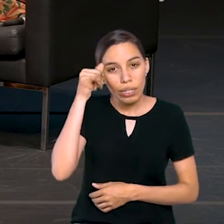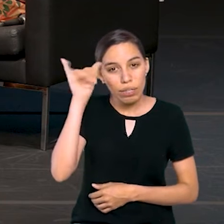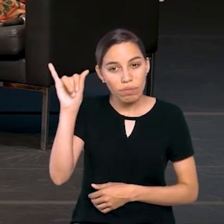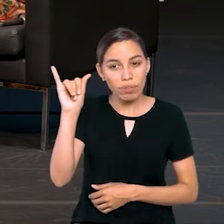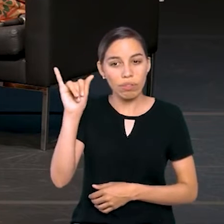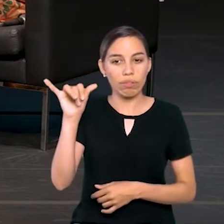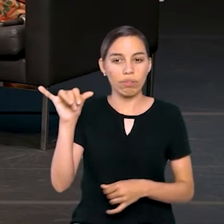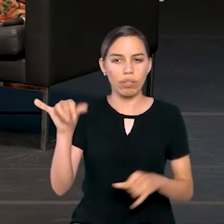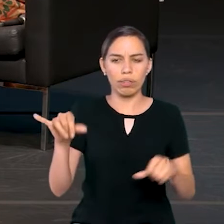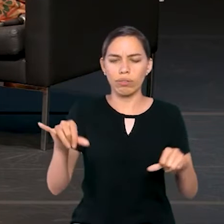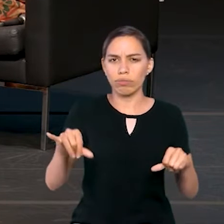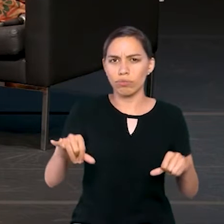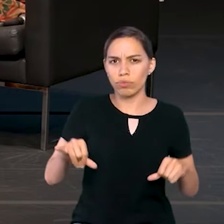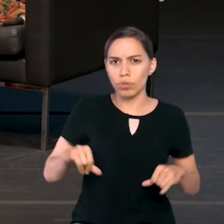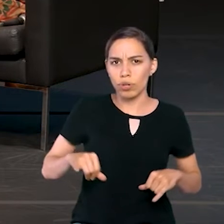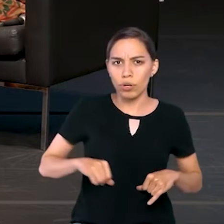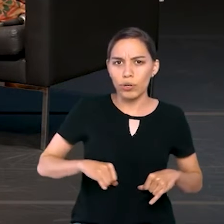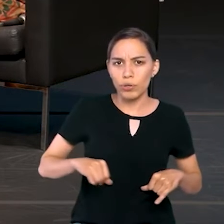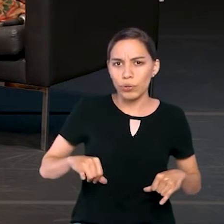do sofrimento